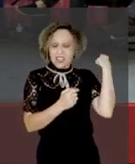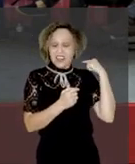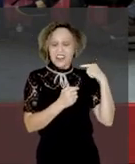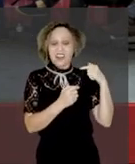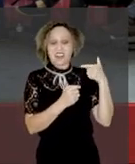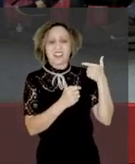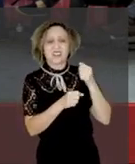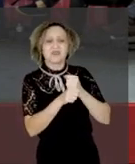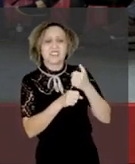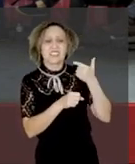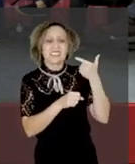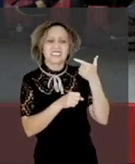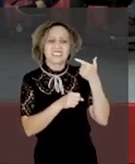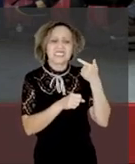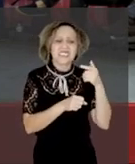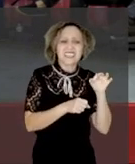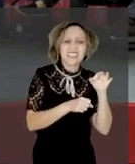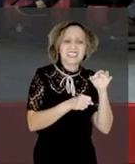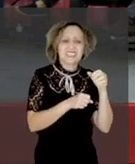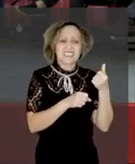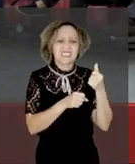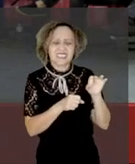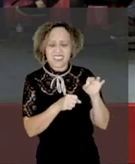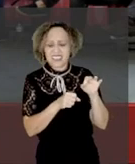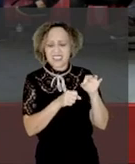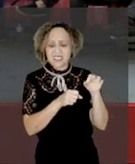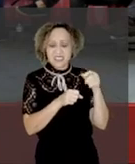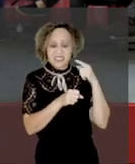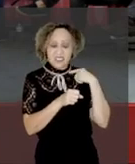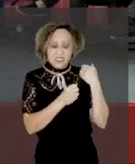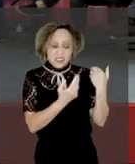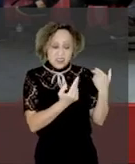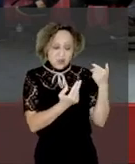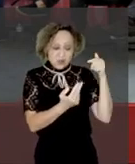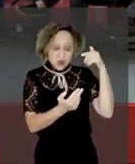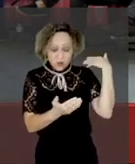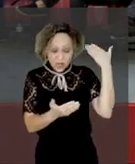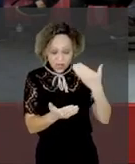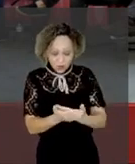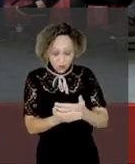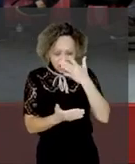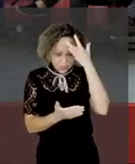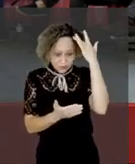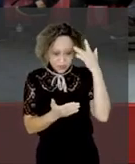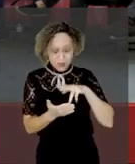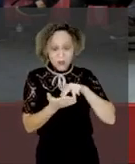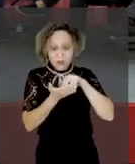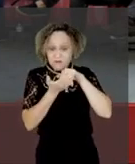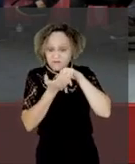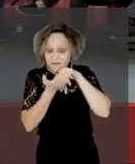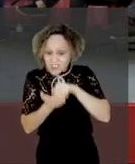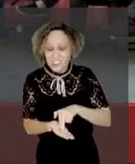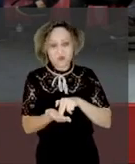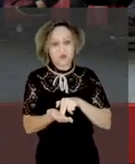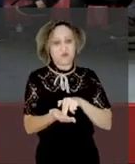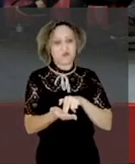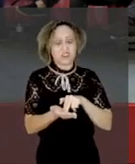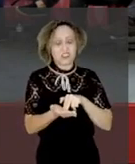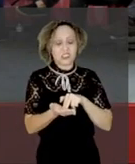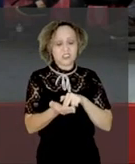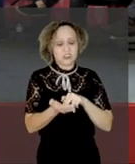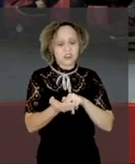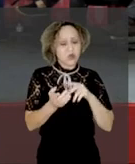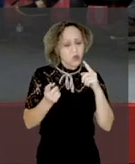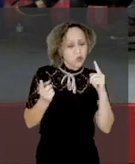e discípulo de Jesus, nós precisamos cada vez mais estabelecer um diálogo com a